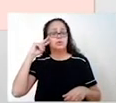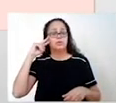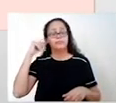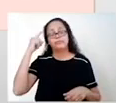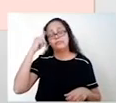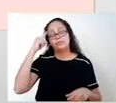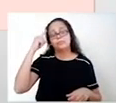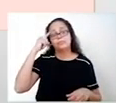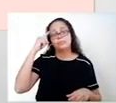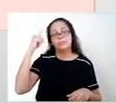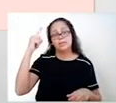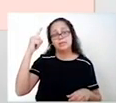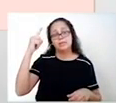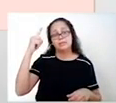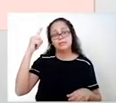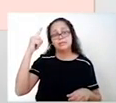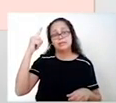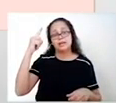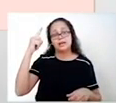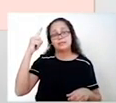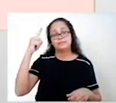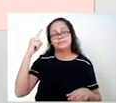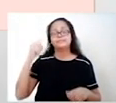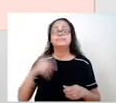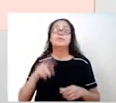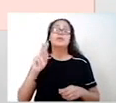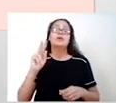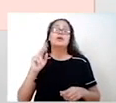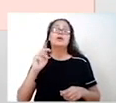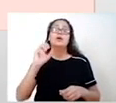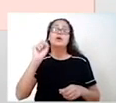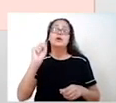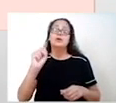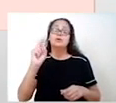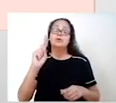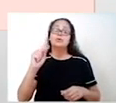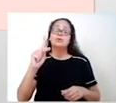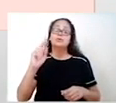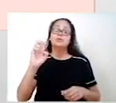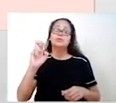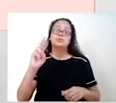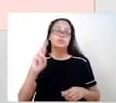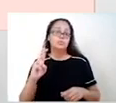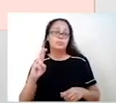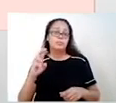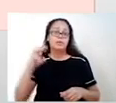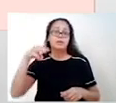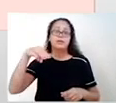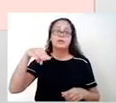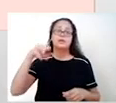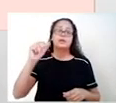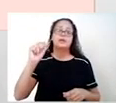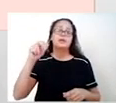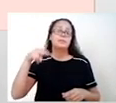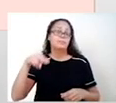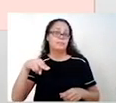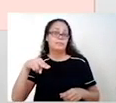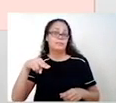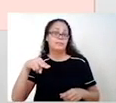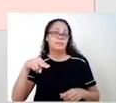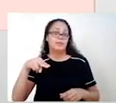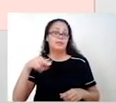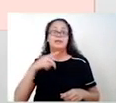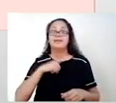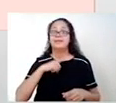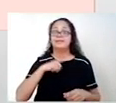pensar assim, Superman ou qualquer outro herói com superpoderes? Será que, vamos pensar o